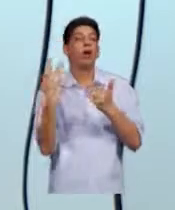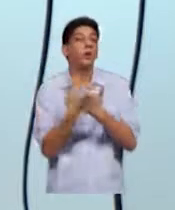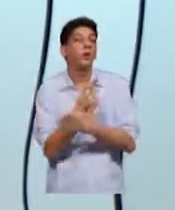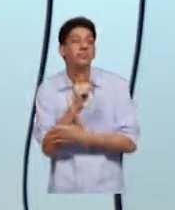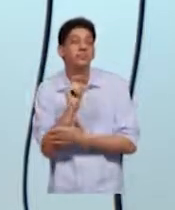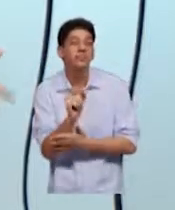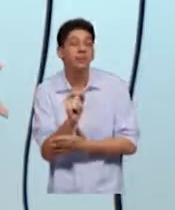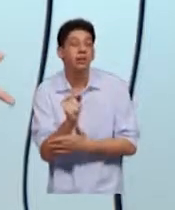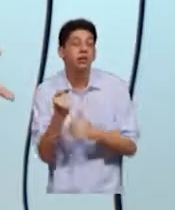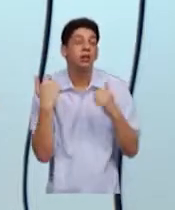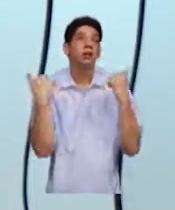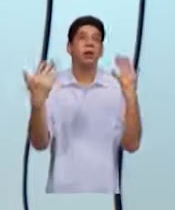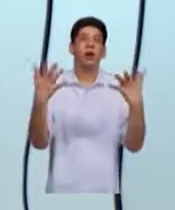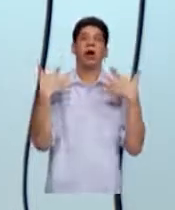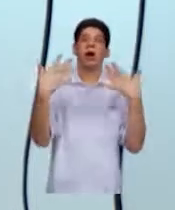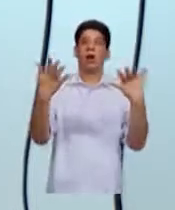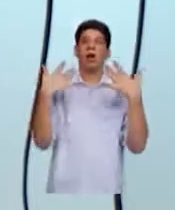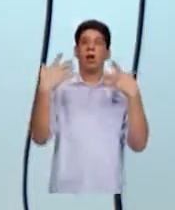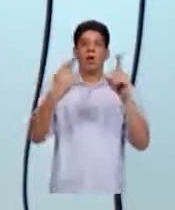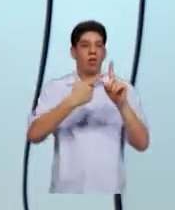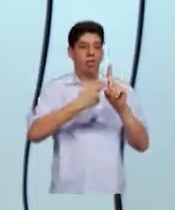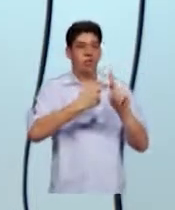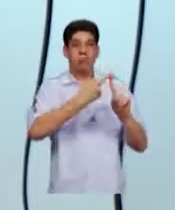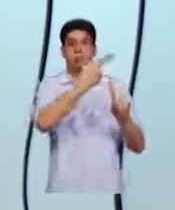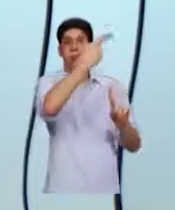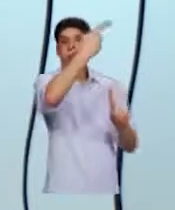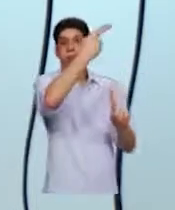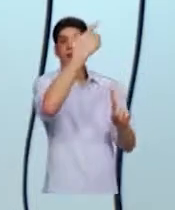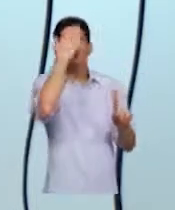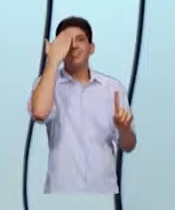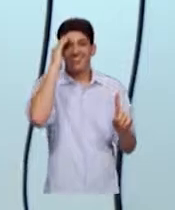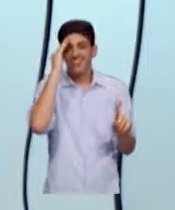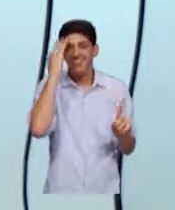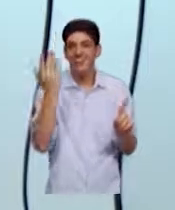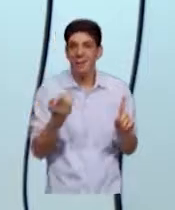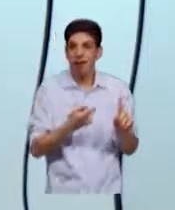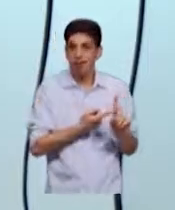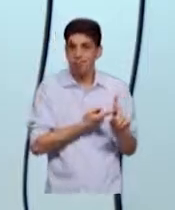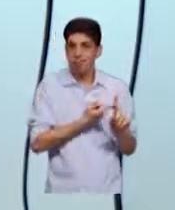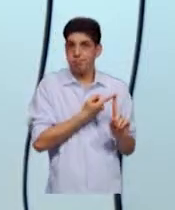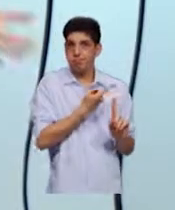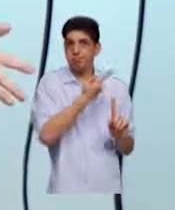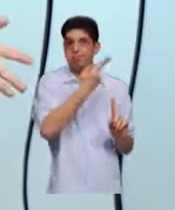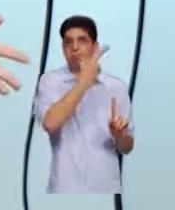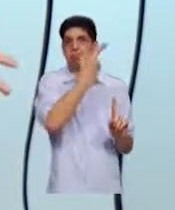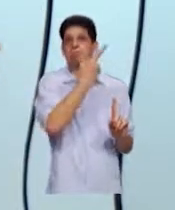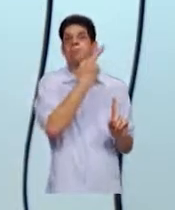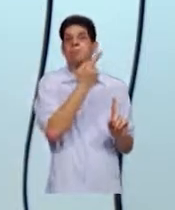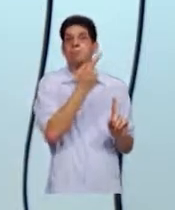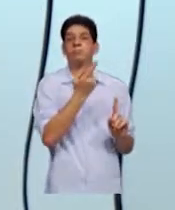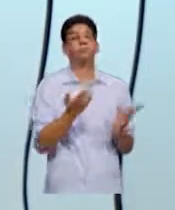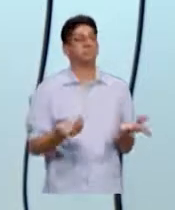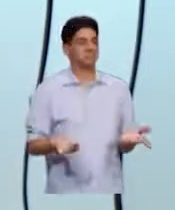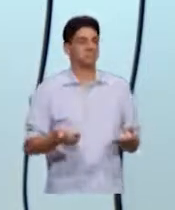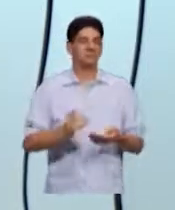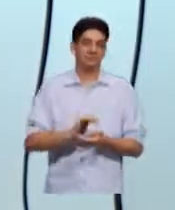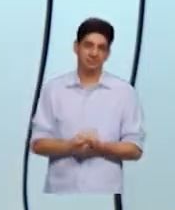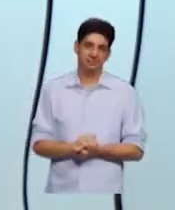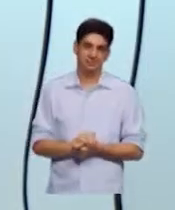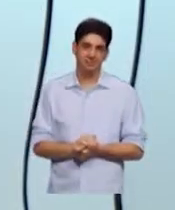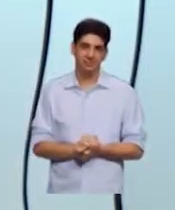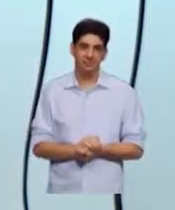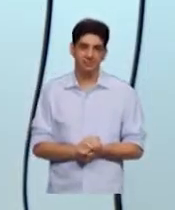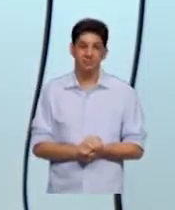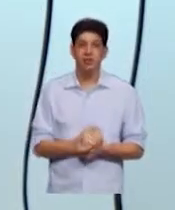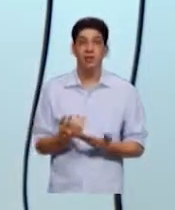o aquecimento global. O aquecimento global é o aumento da temperatura normal da Terra. Porque se a